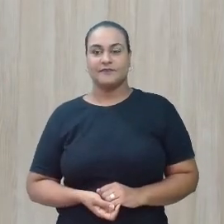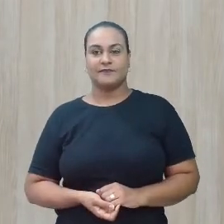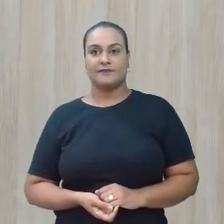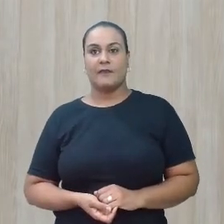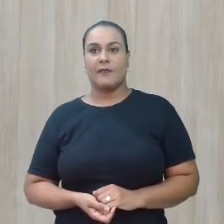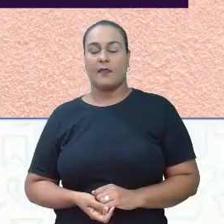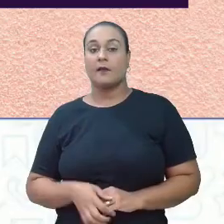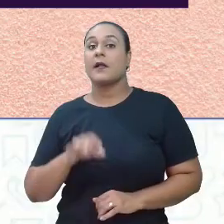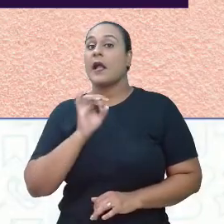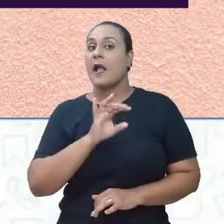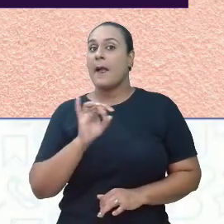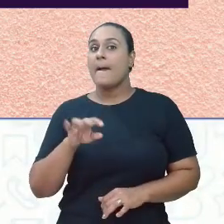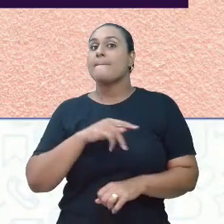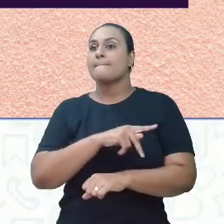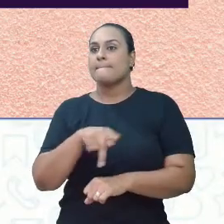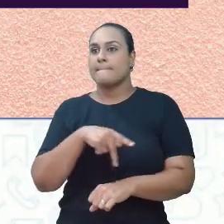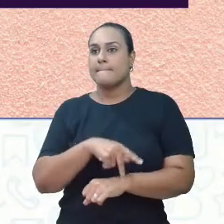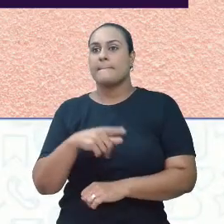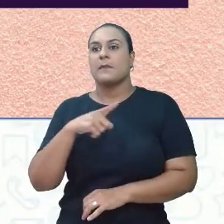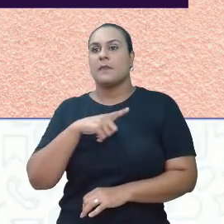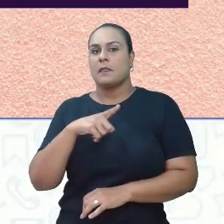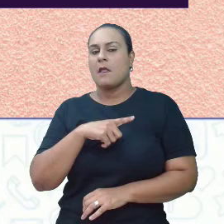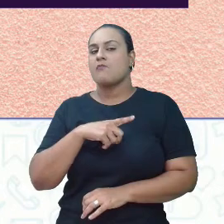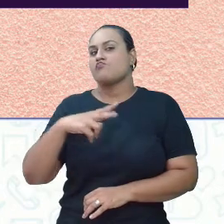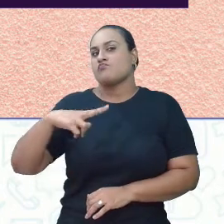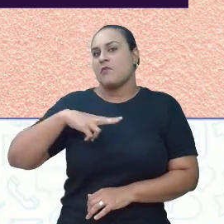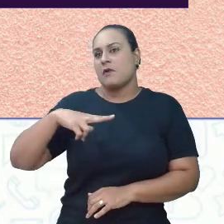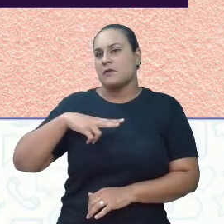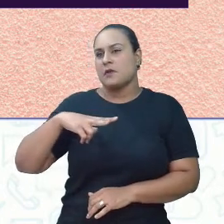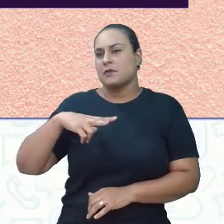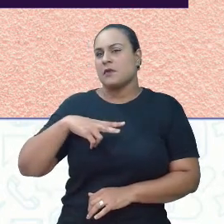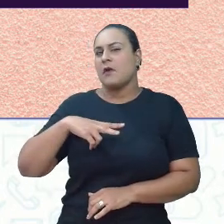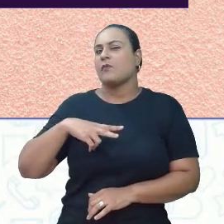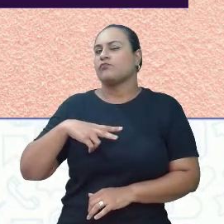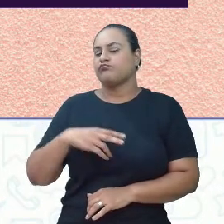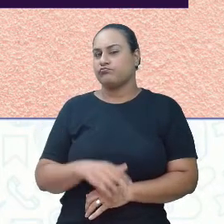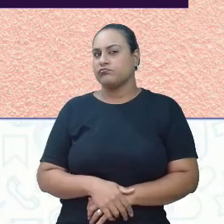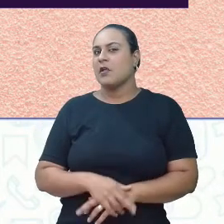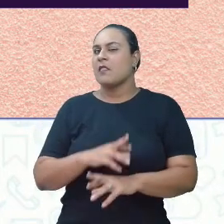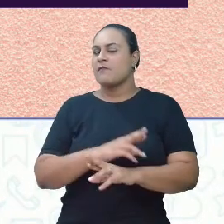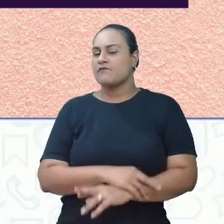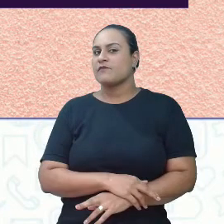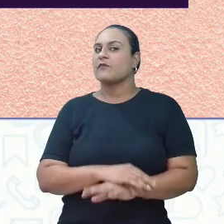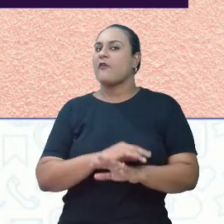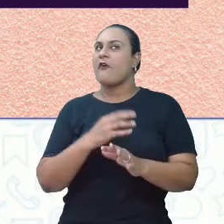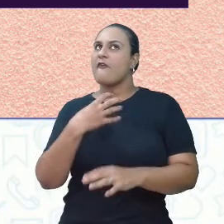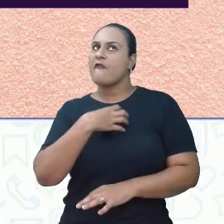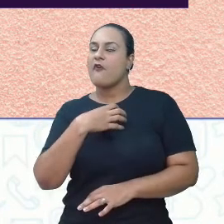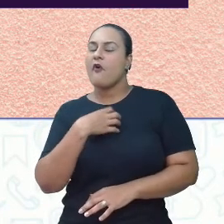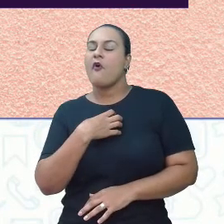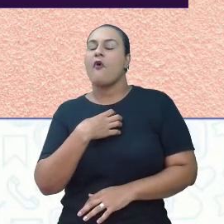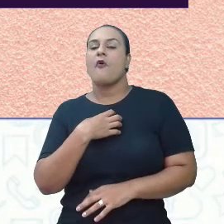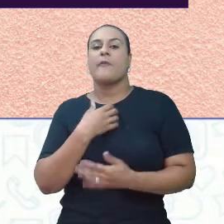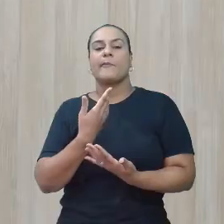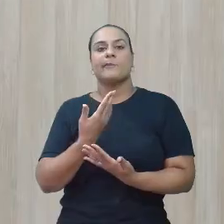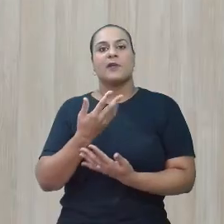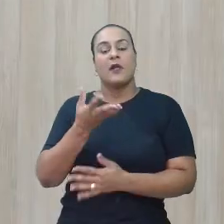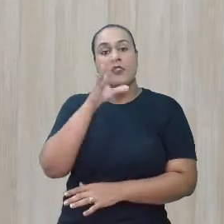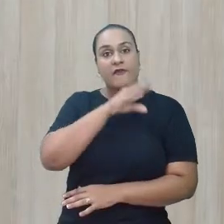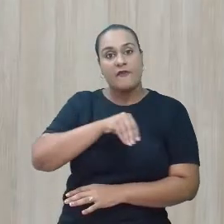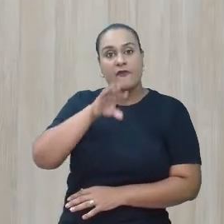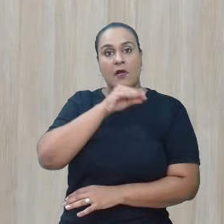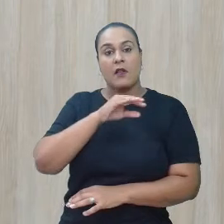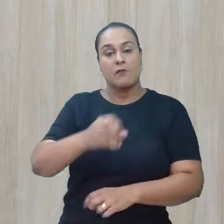Cada um desses países possui particularidades, coisas que diferenciam a língua, né? Forma de falar,